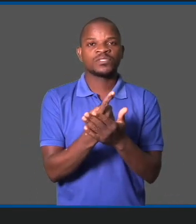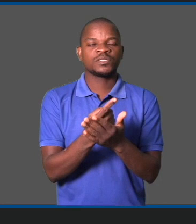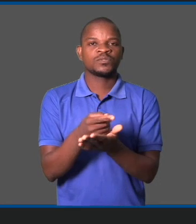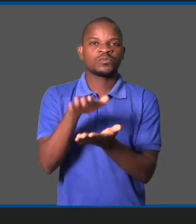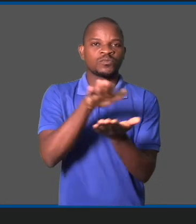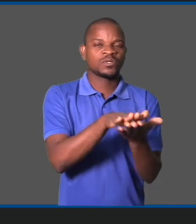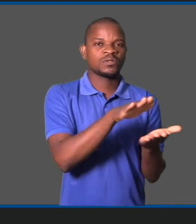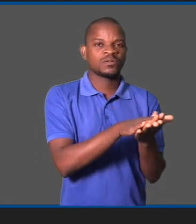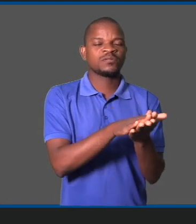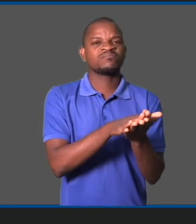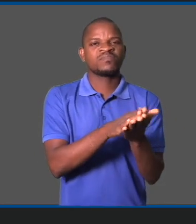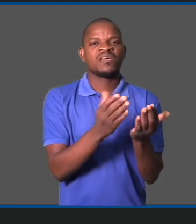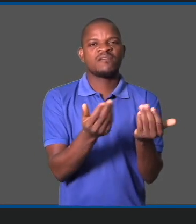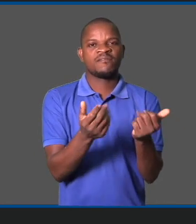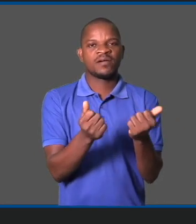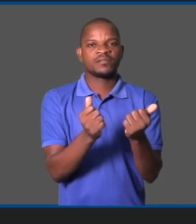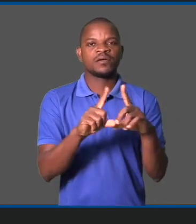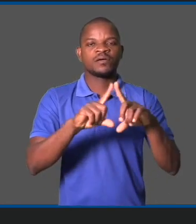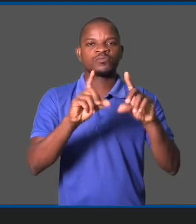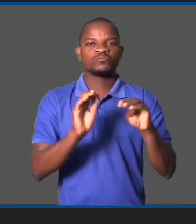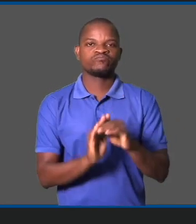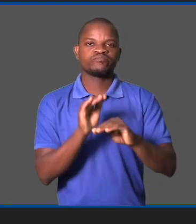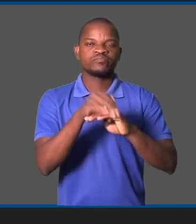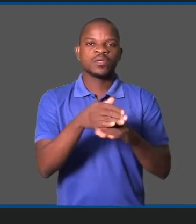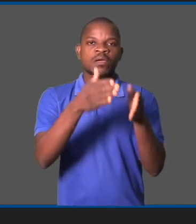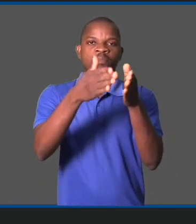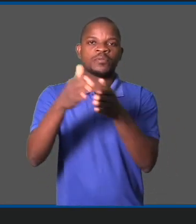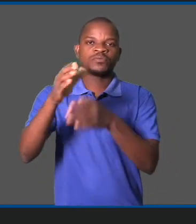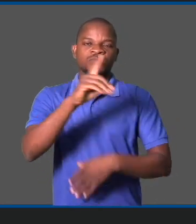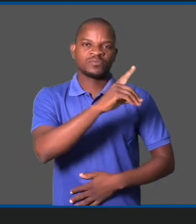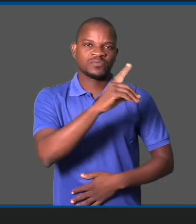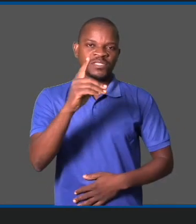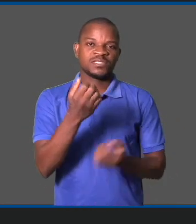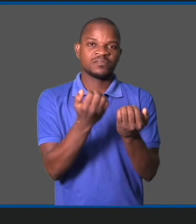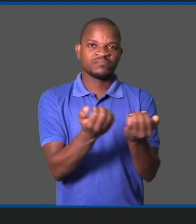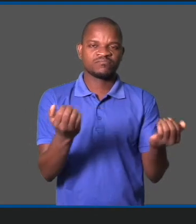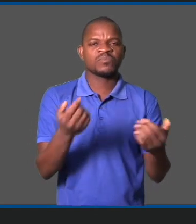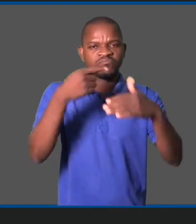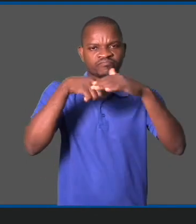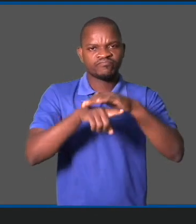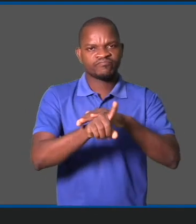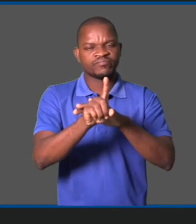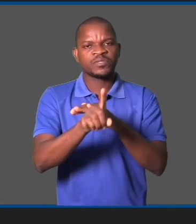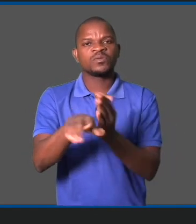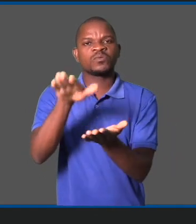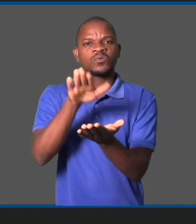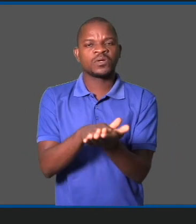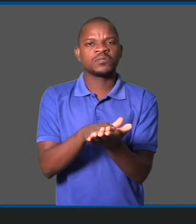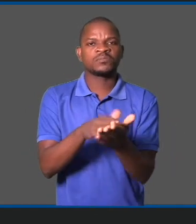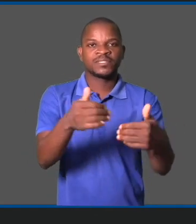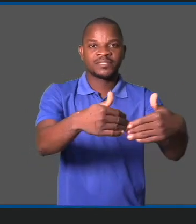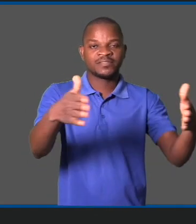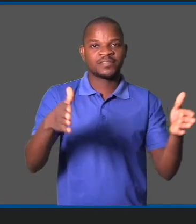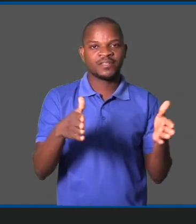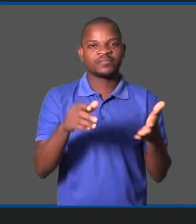as instalações sejam acessíveis para as crianças com deficiência, para que elas possam entrar nas